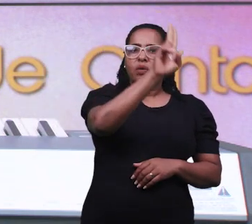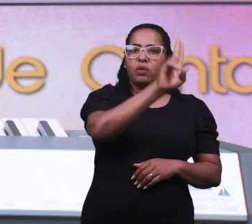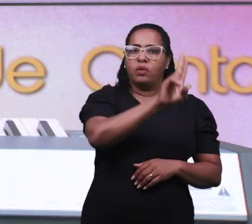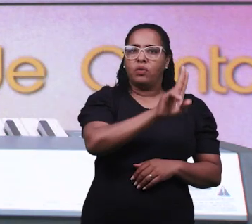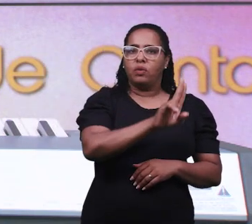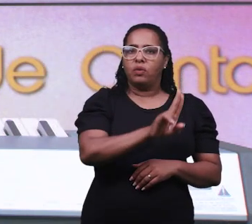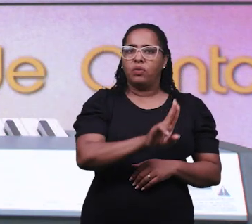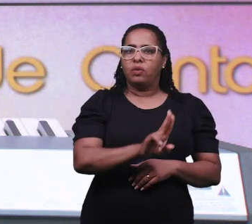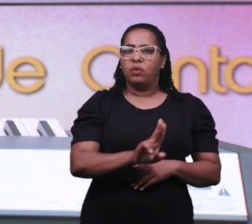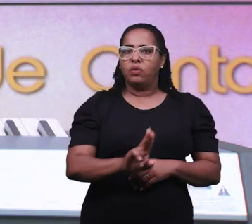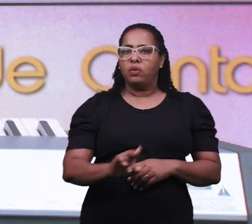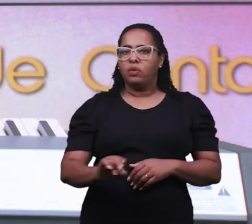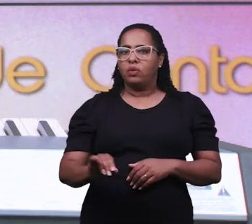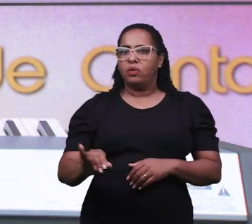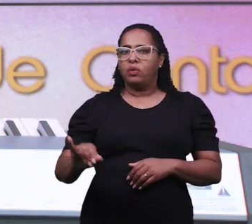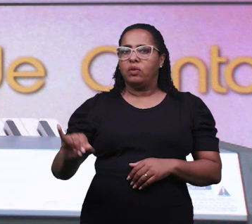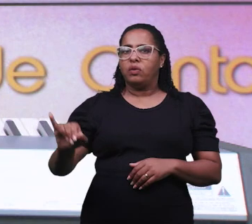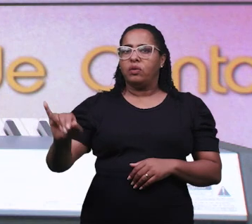Respirou.